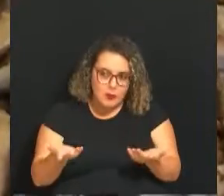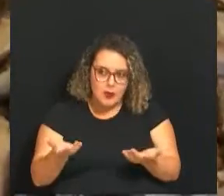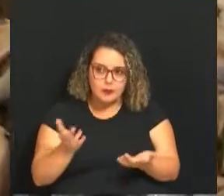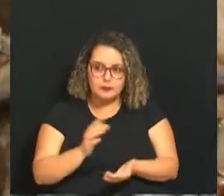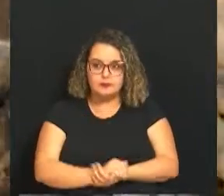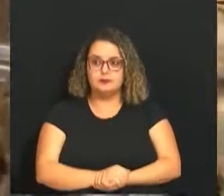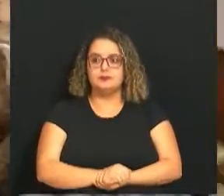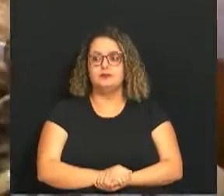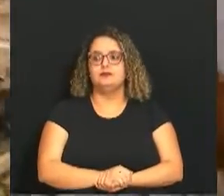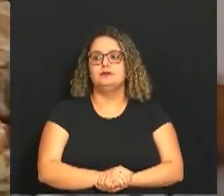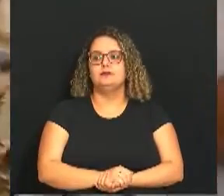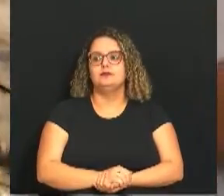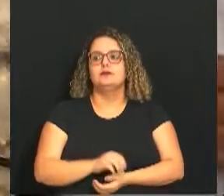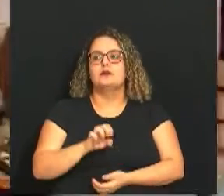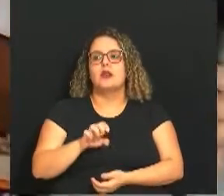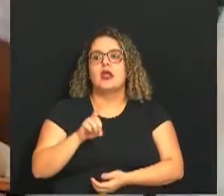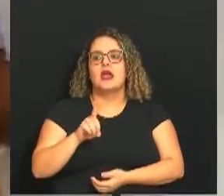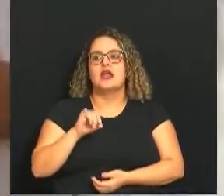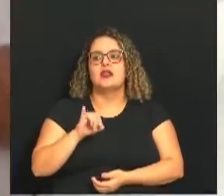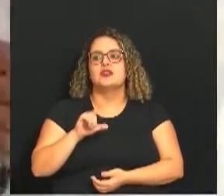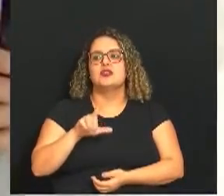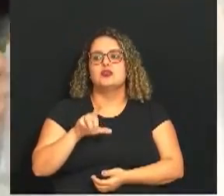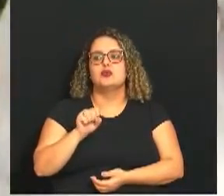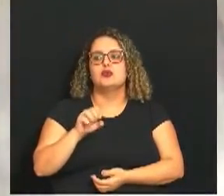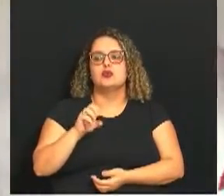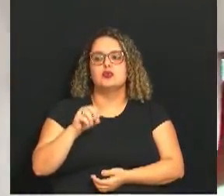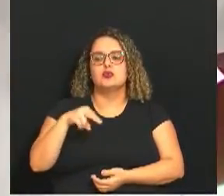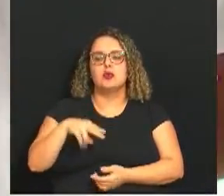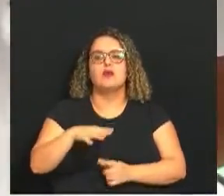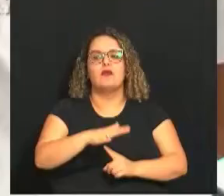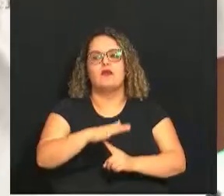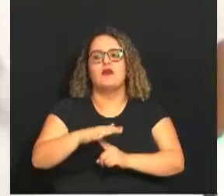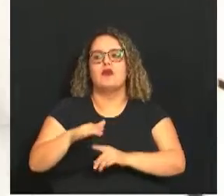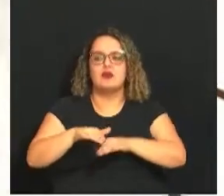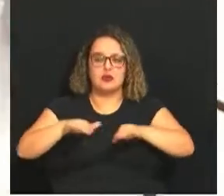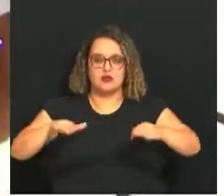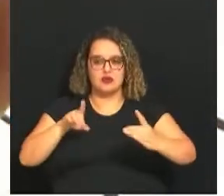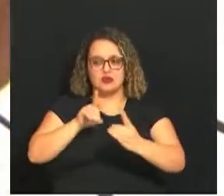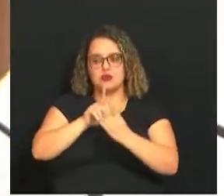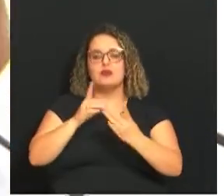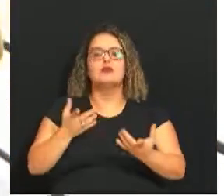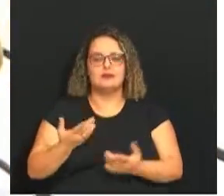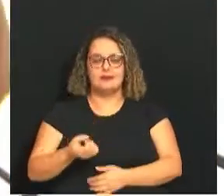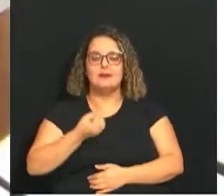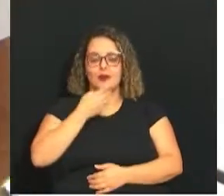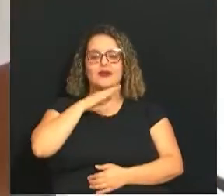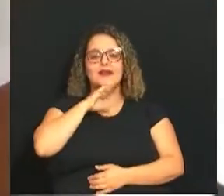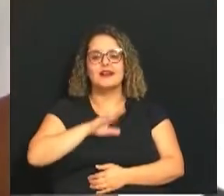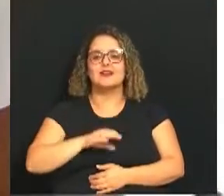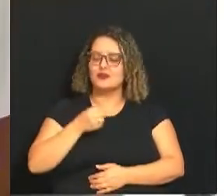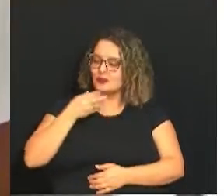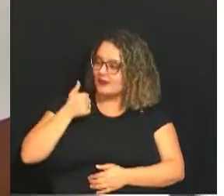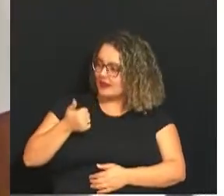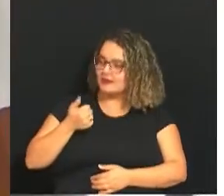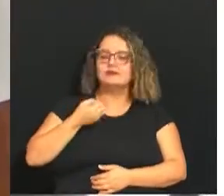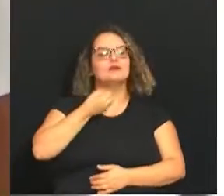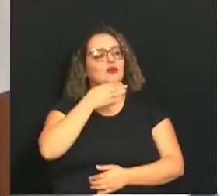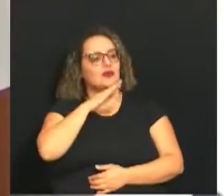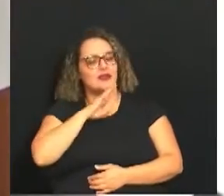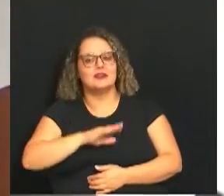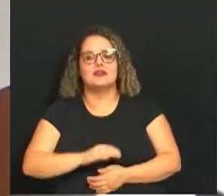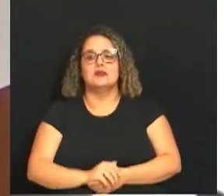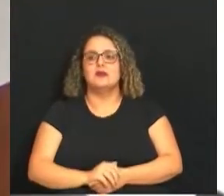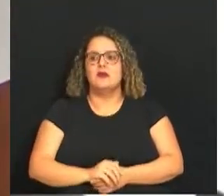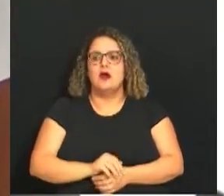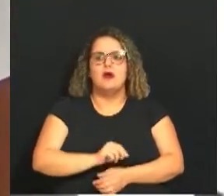aqui com Edilson, Perante, balconista, tudo bem? Boa tarde. Tudo bem, boa tarde. Bom, tenho percebido que muita gente